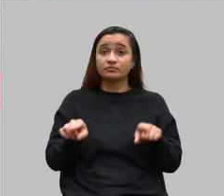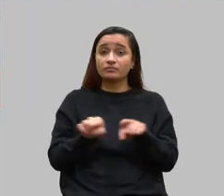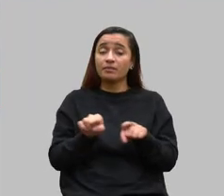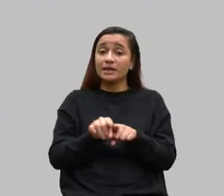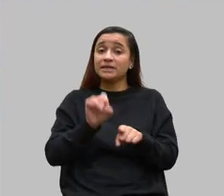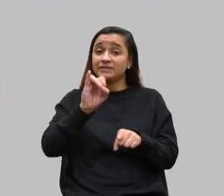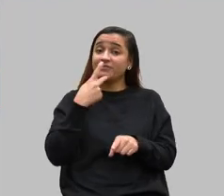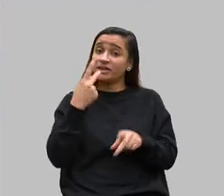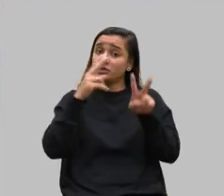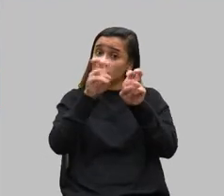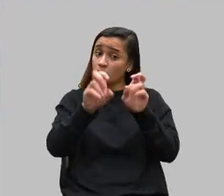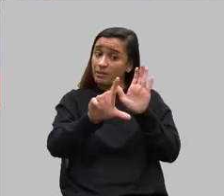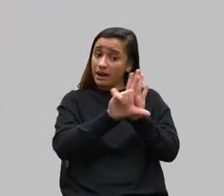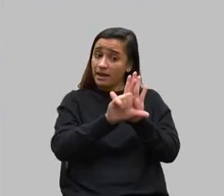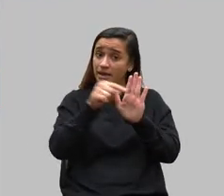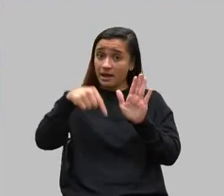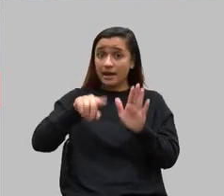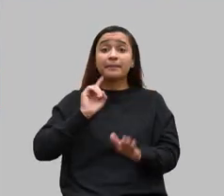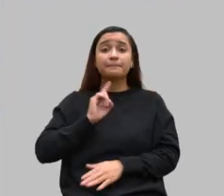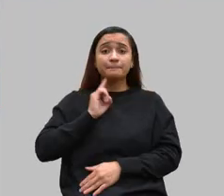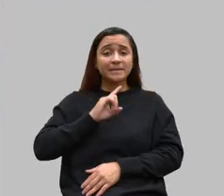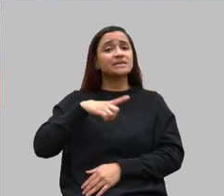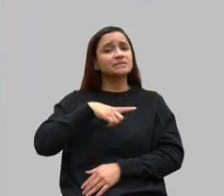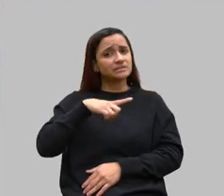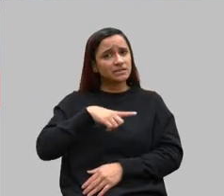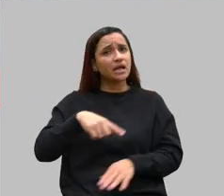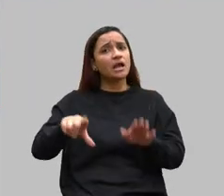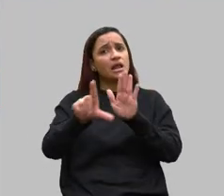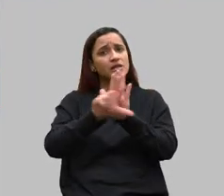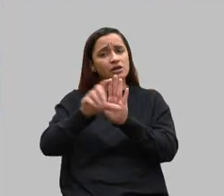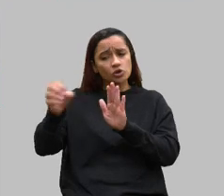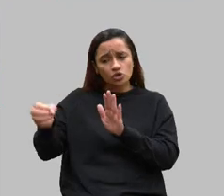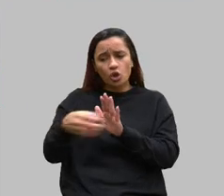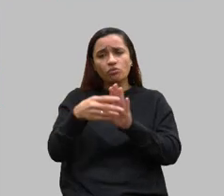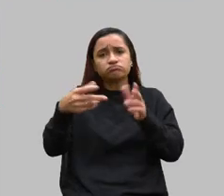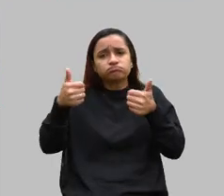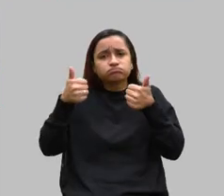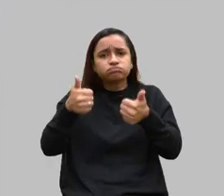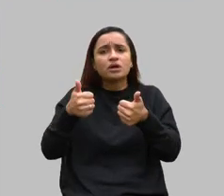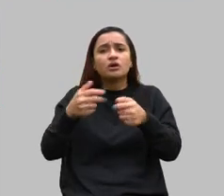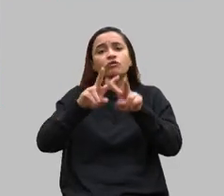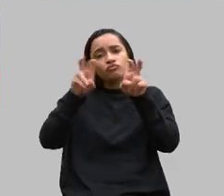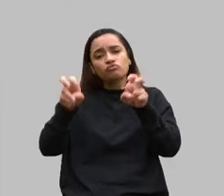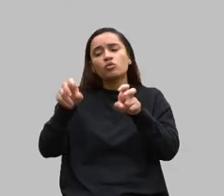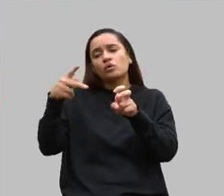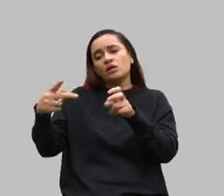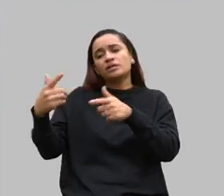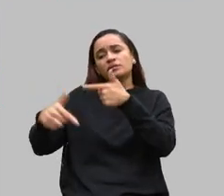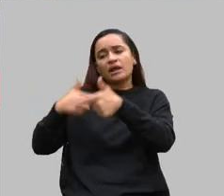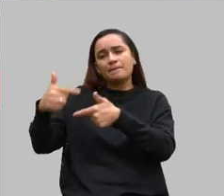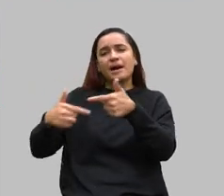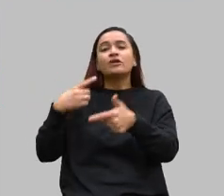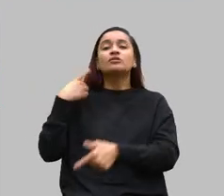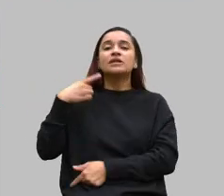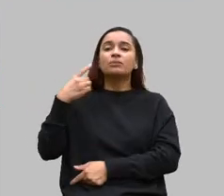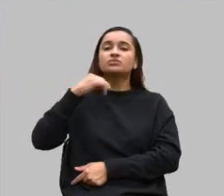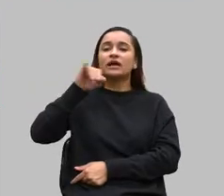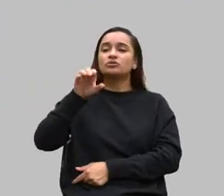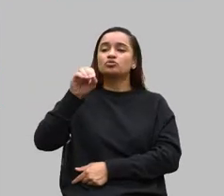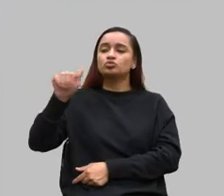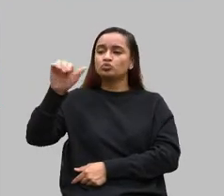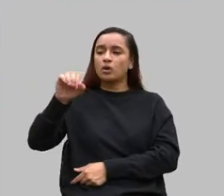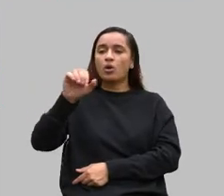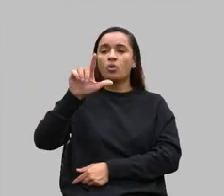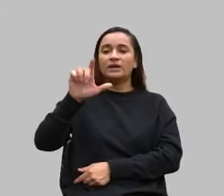Minas tem uma das legislações mais modernas e pioneiras fruto da liderança do trabalho do ex-deputado João Leite quando conduziu aqui em conjunto com a Assembleia de minas né